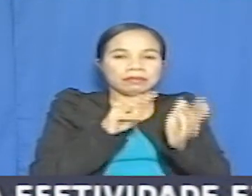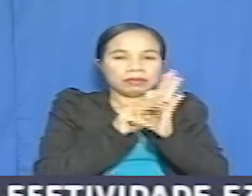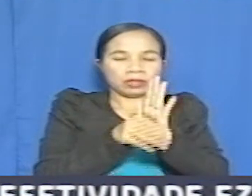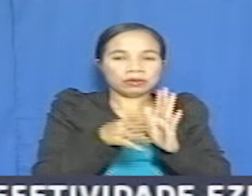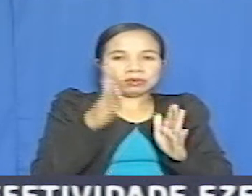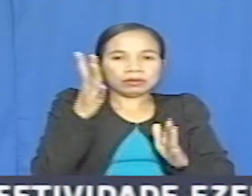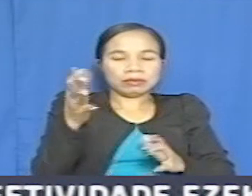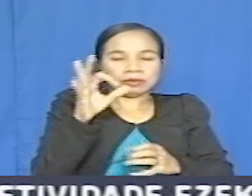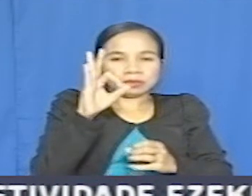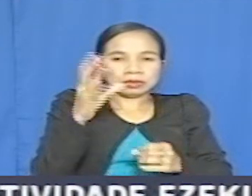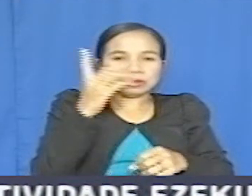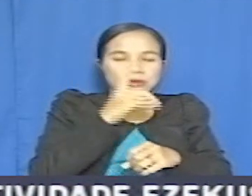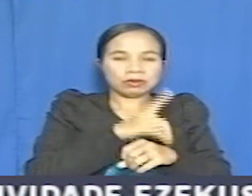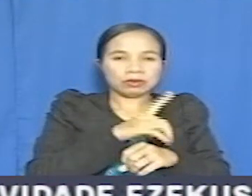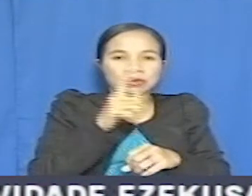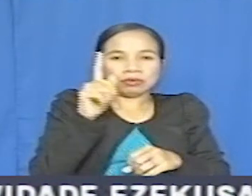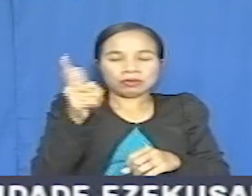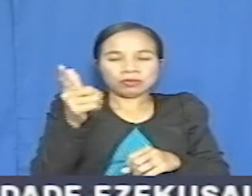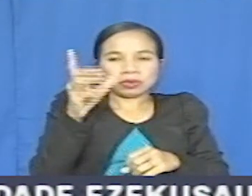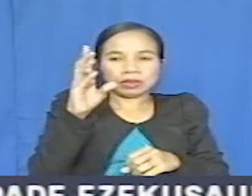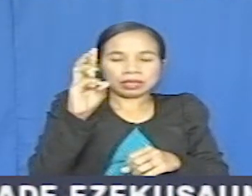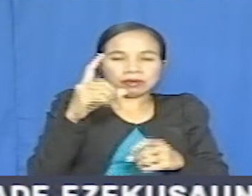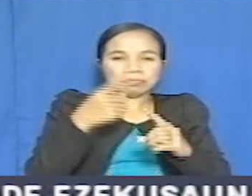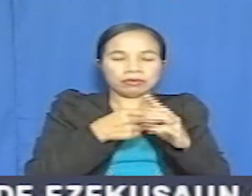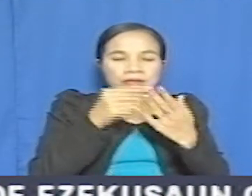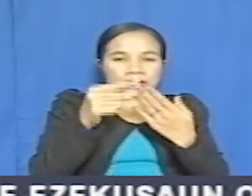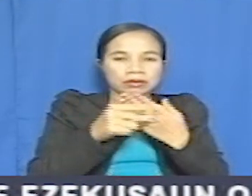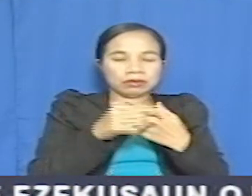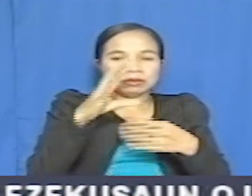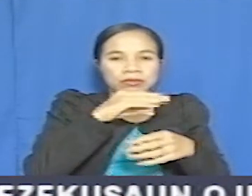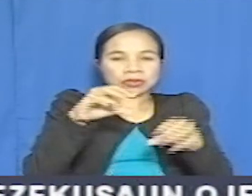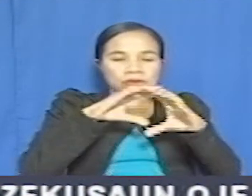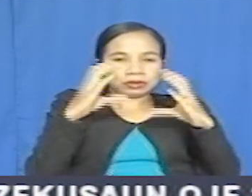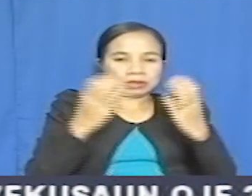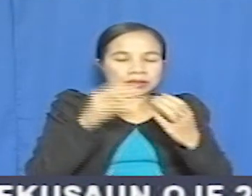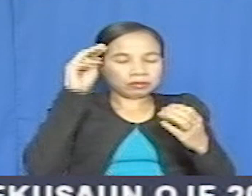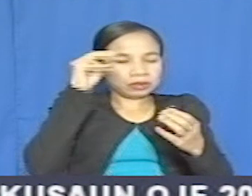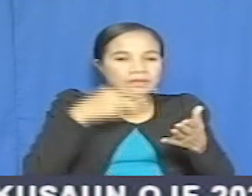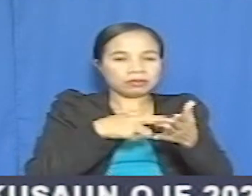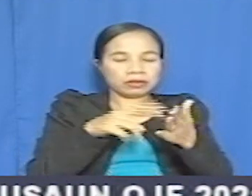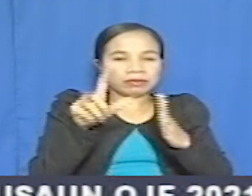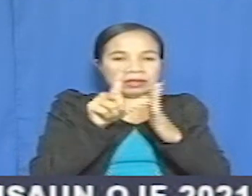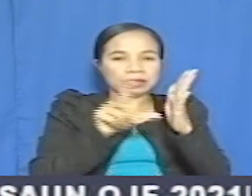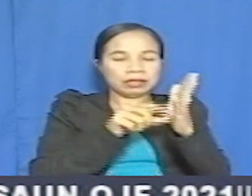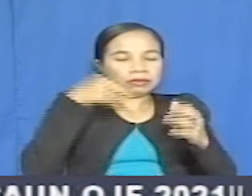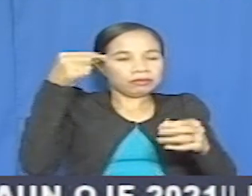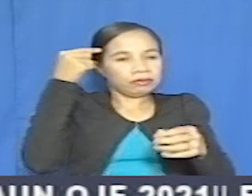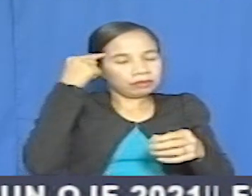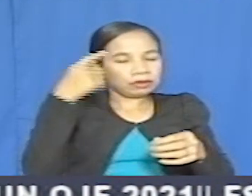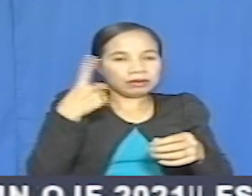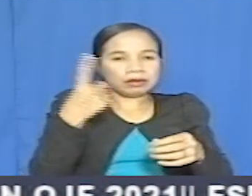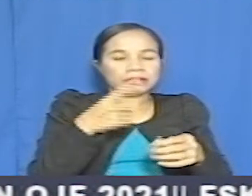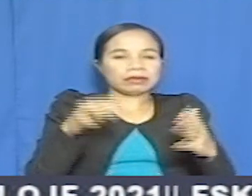11:59. Loron 26, Fulano Agosto. No MOS, Conselho de Ministro aprova projeto de resolução do Governo Nian, Nebe